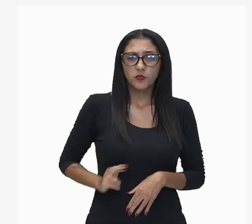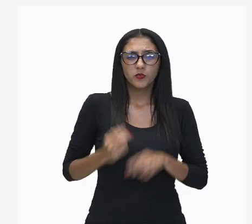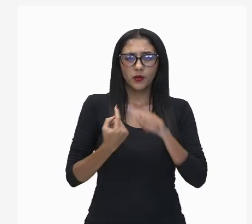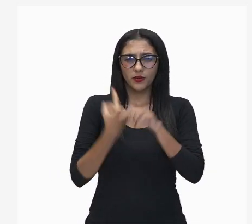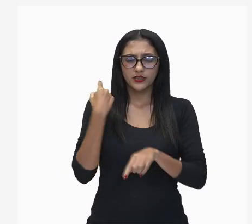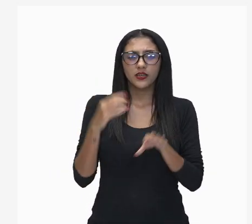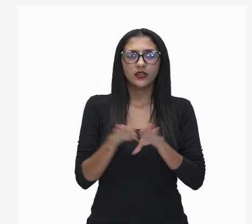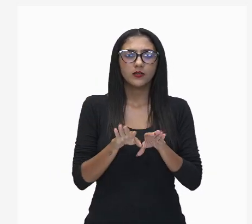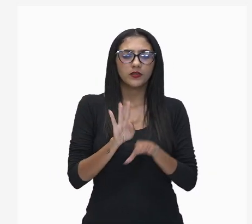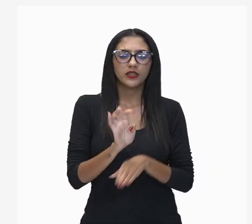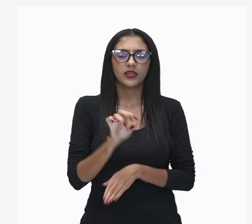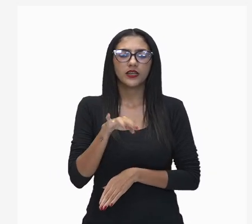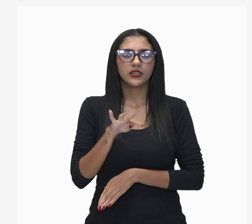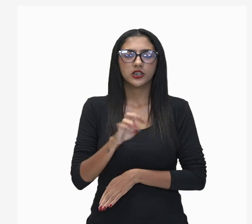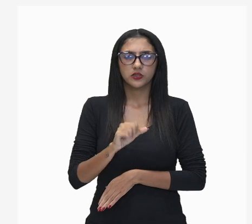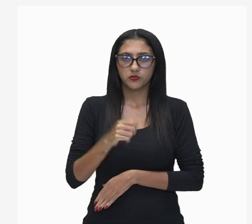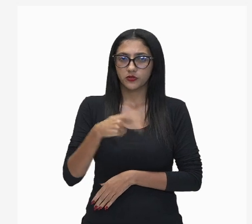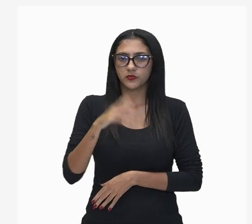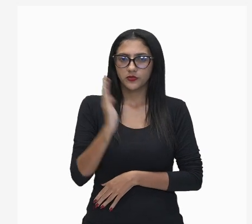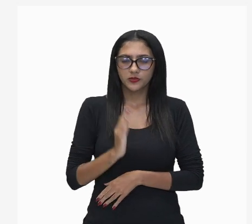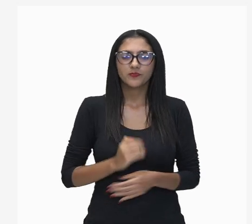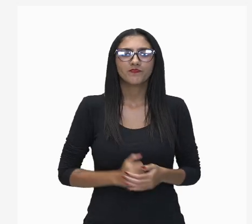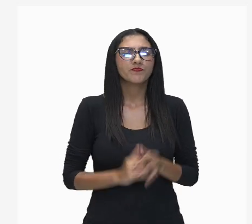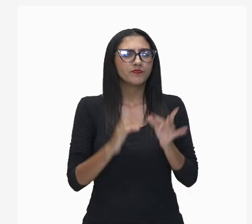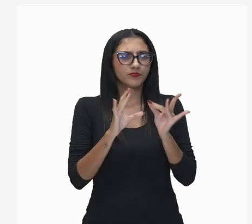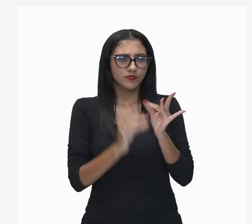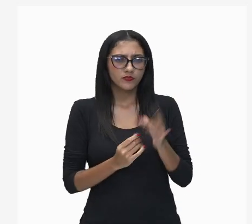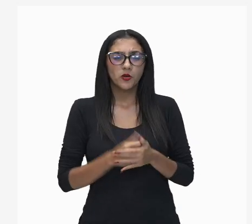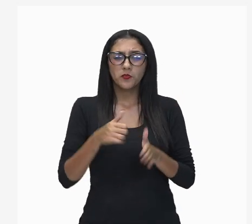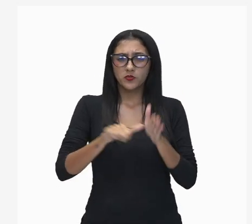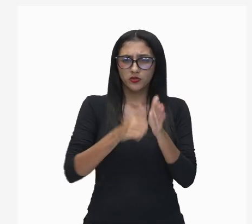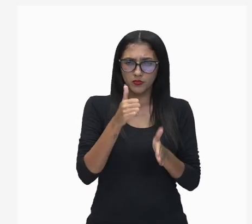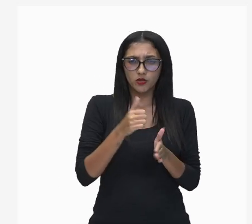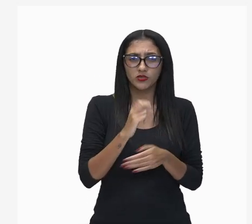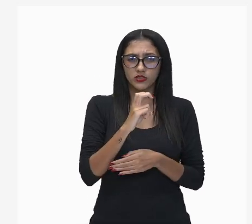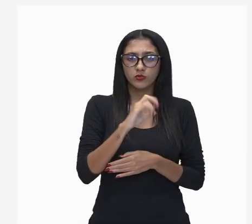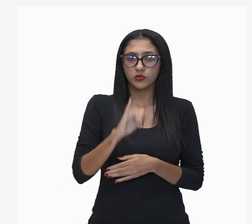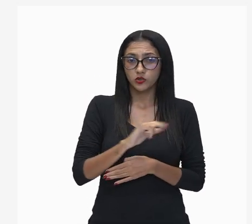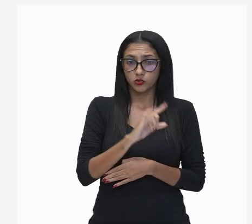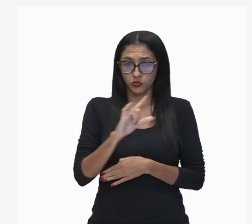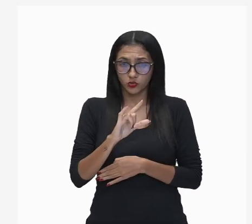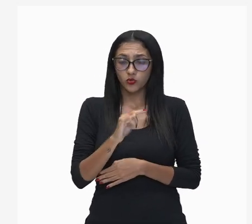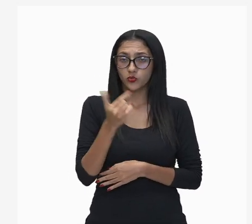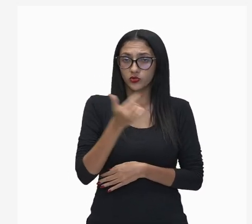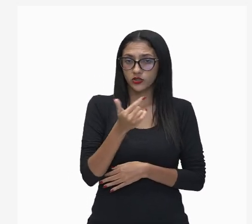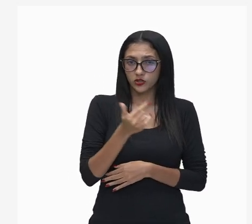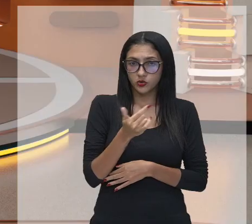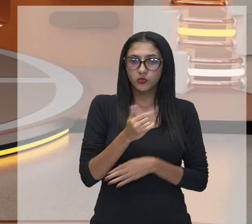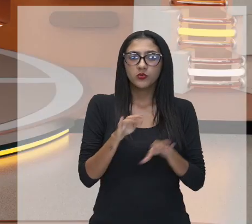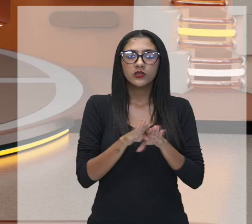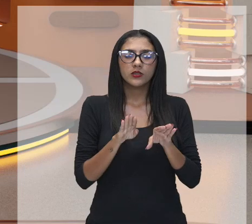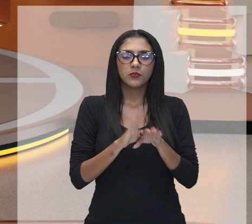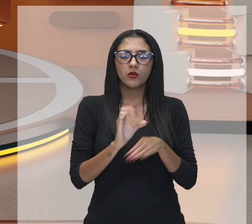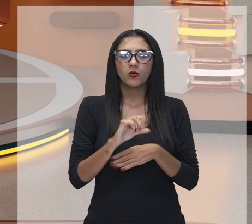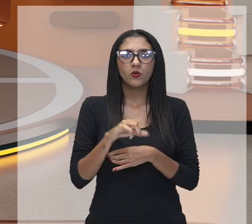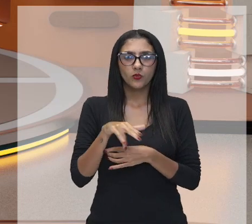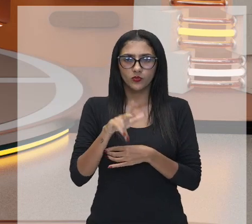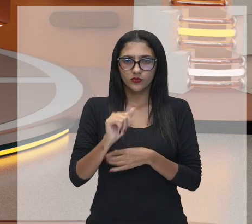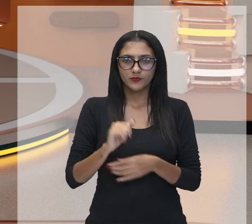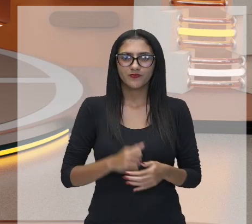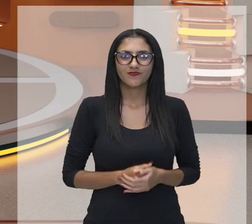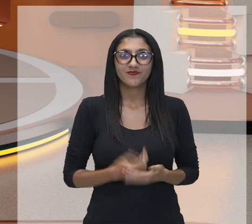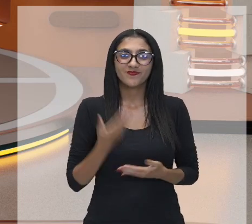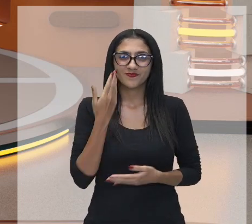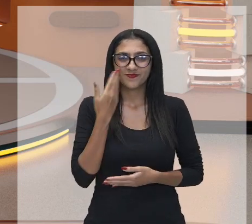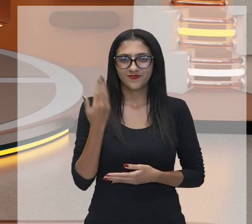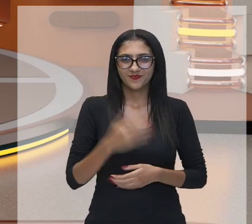no Brasil, com detalhamento o primeiro 5 de julho, o segundo 5 de julho e a coluna Prestes. Vamos